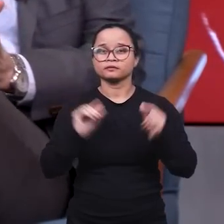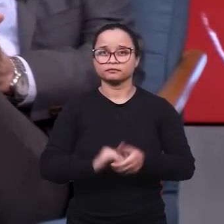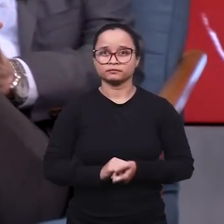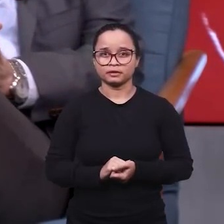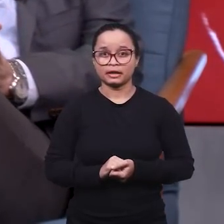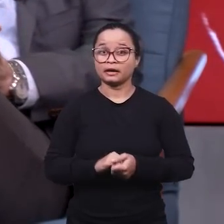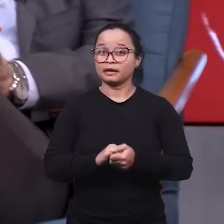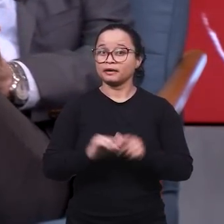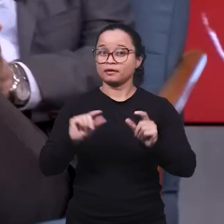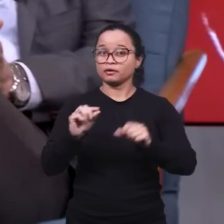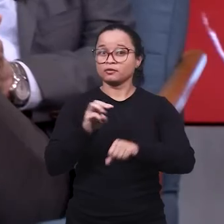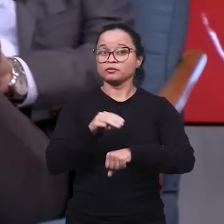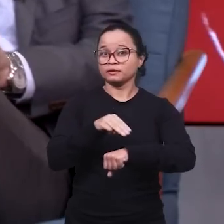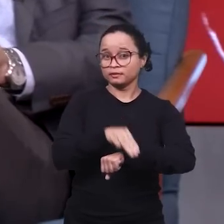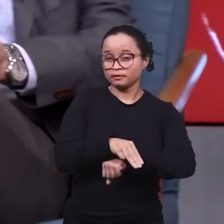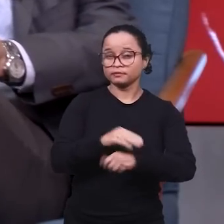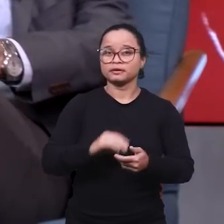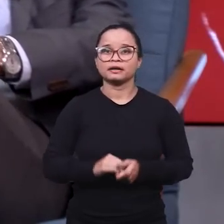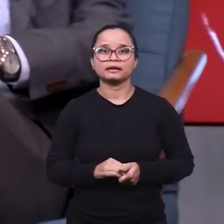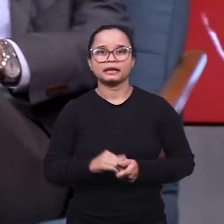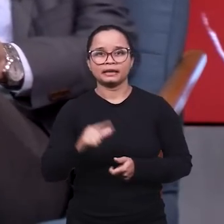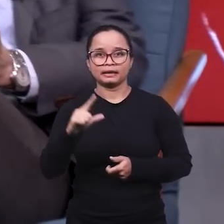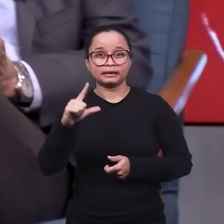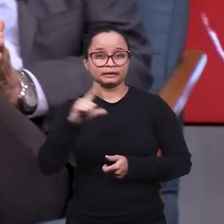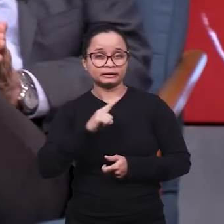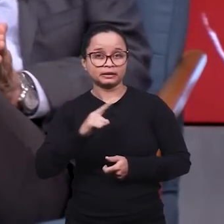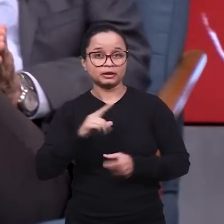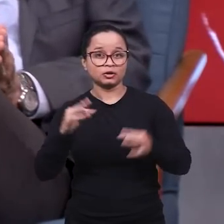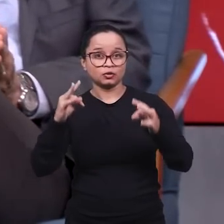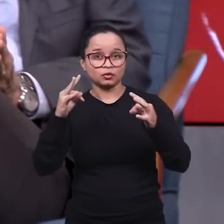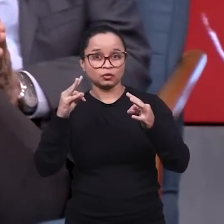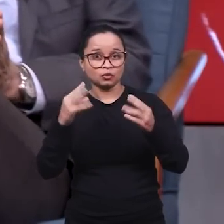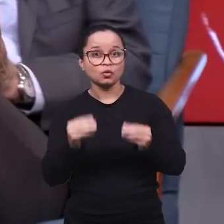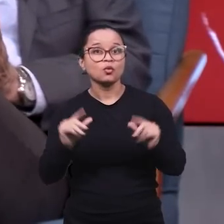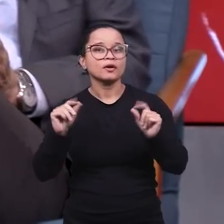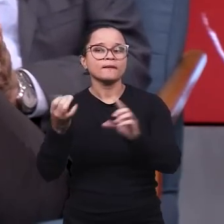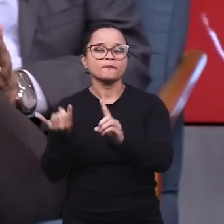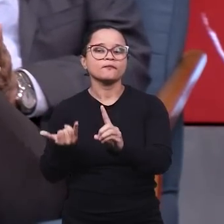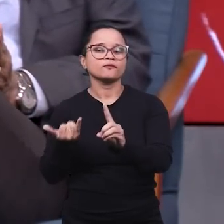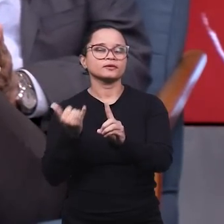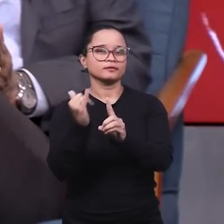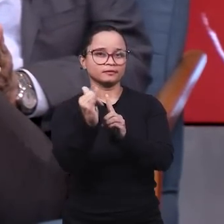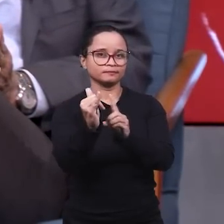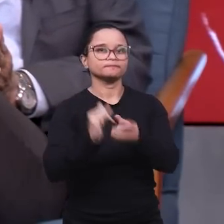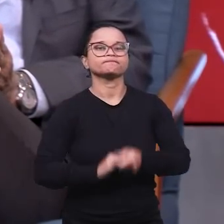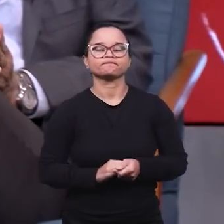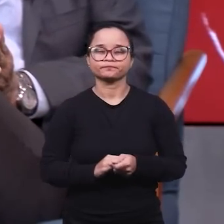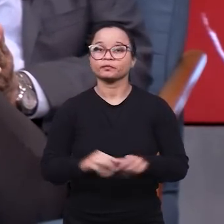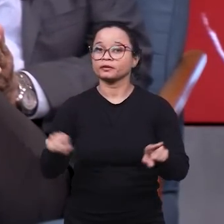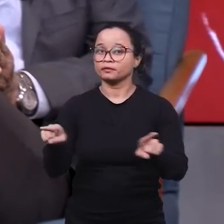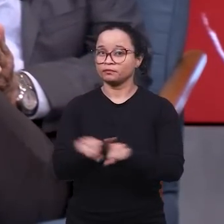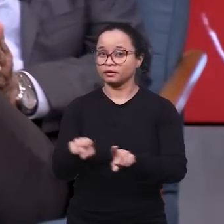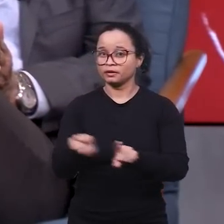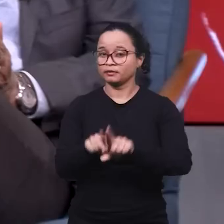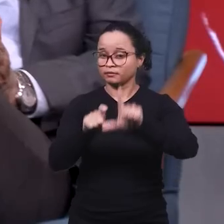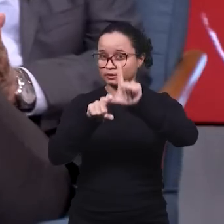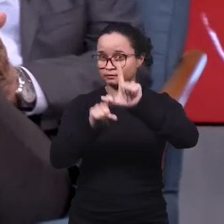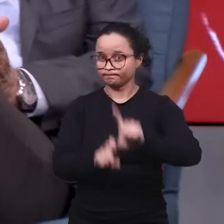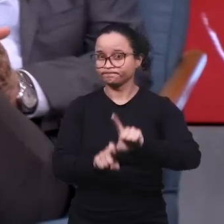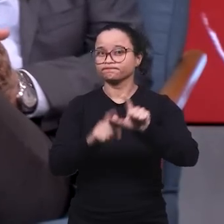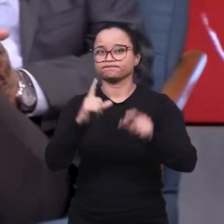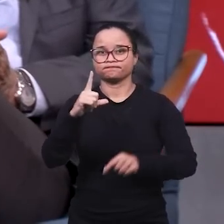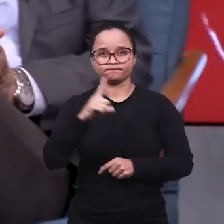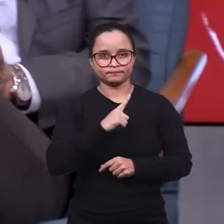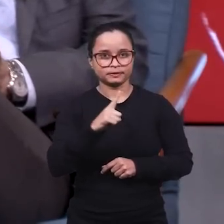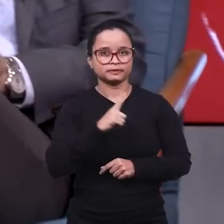o ministério tem uma conotação profética e ele tem uma dependência, porque